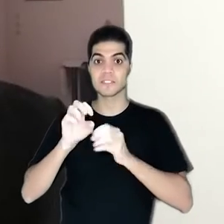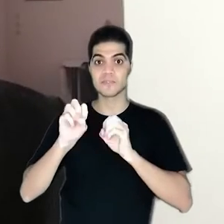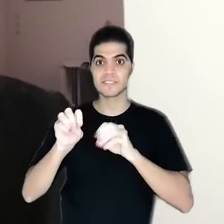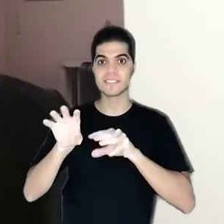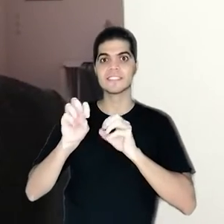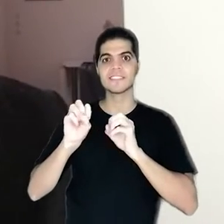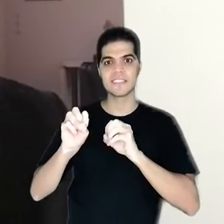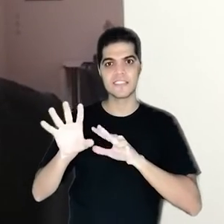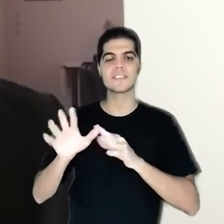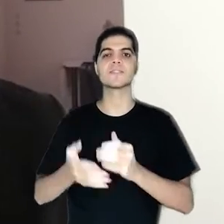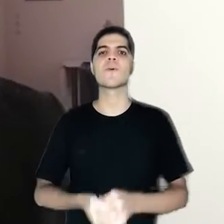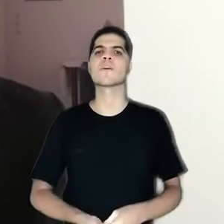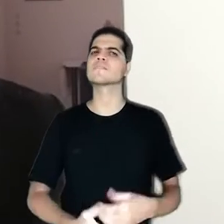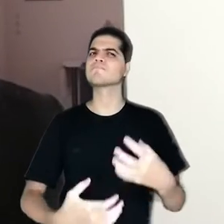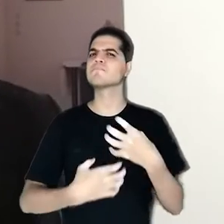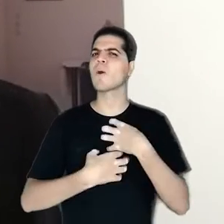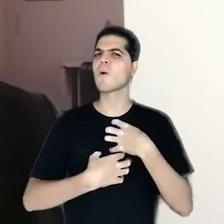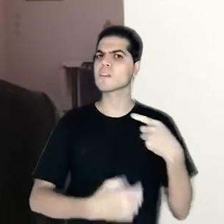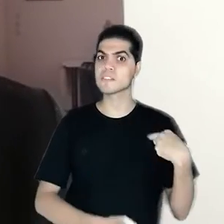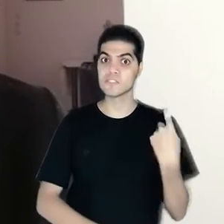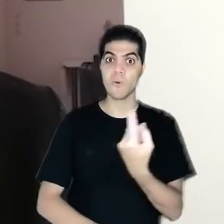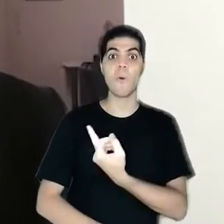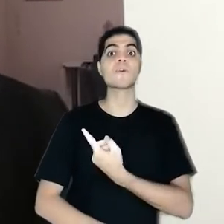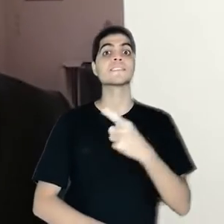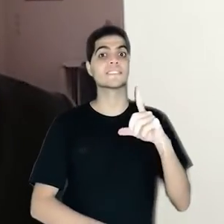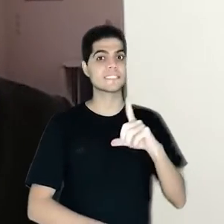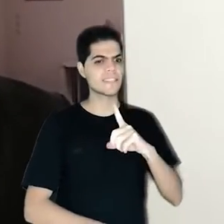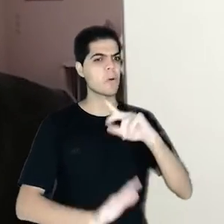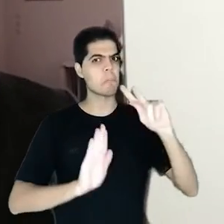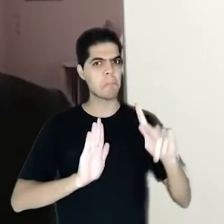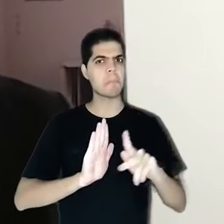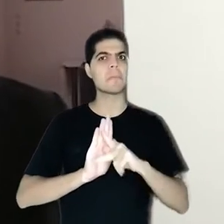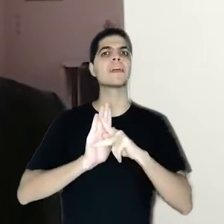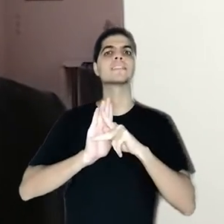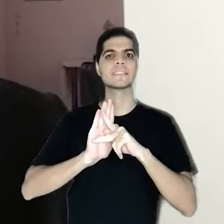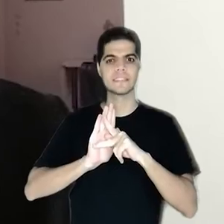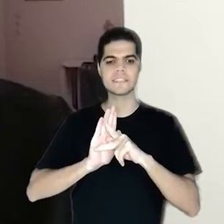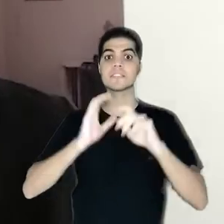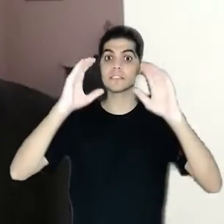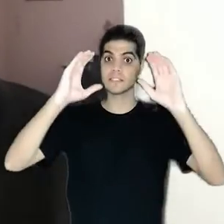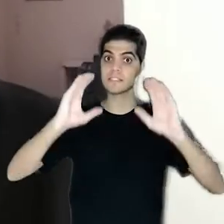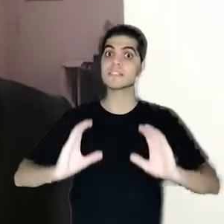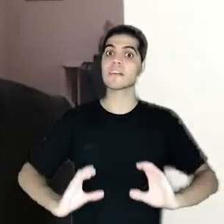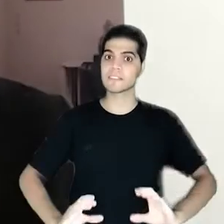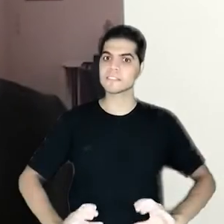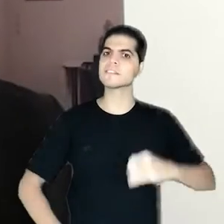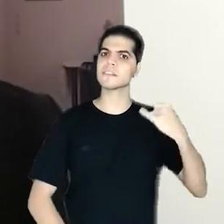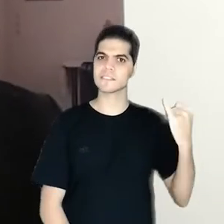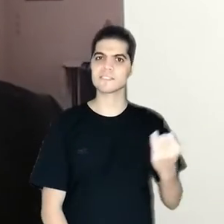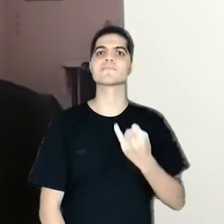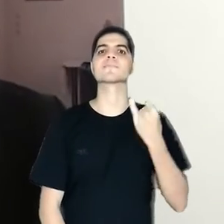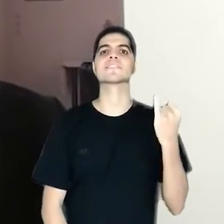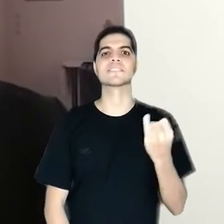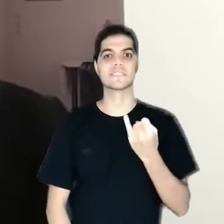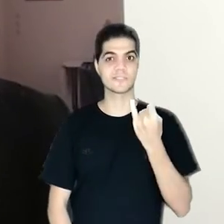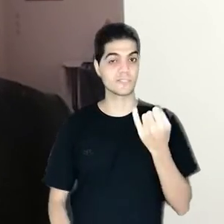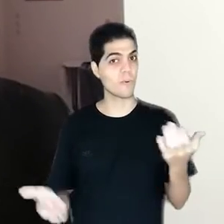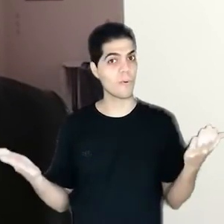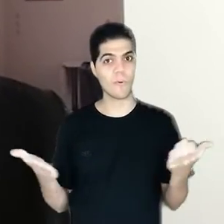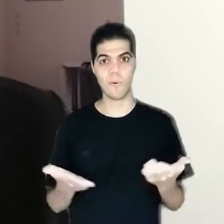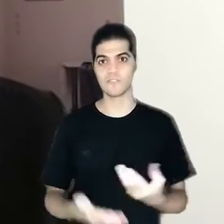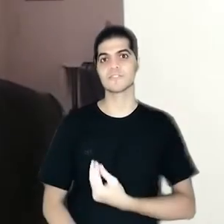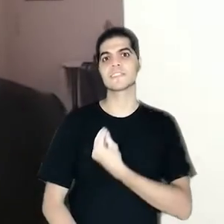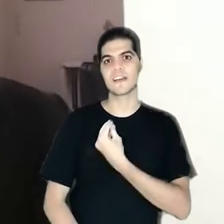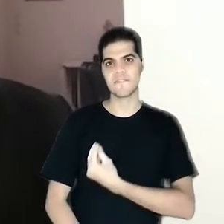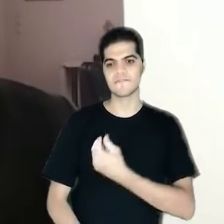básica, que nos cria a todos esta sensação de pertença e de cidadania que é tão importante num mundo em